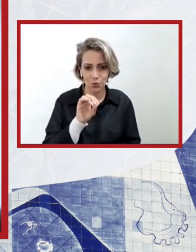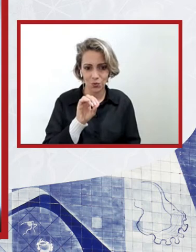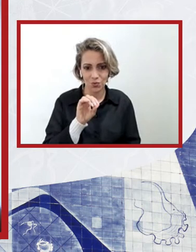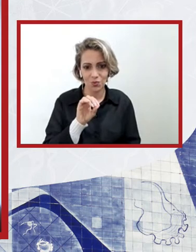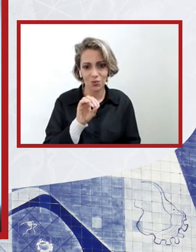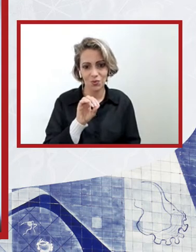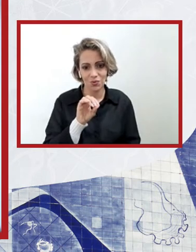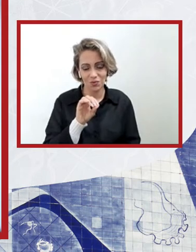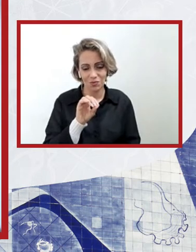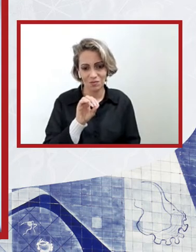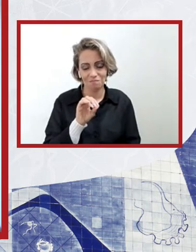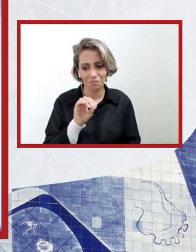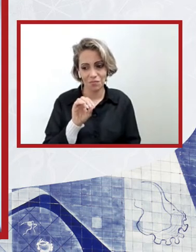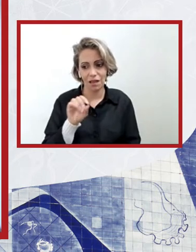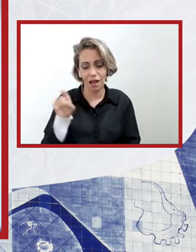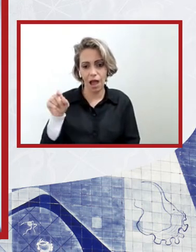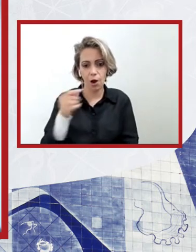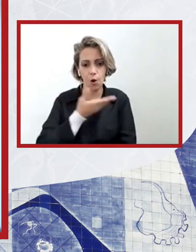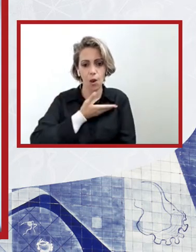Ele utiliza